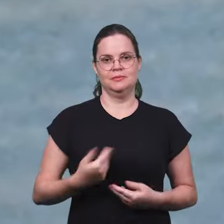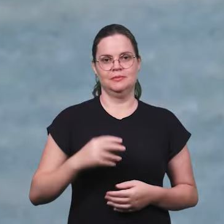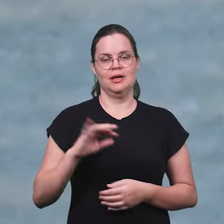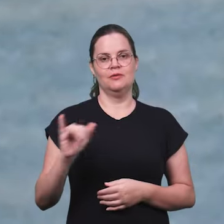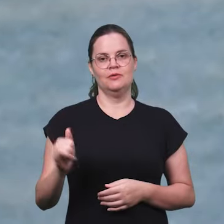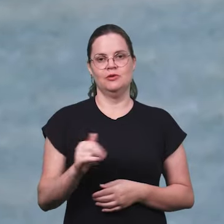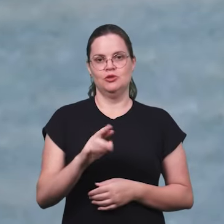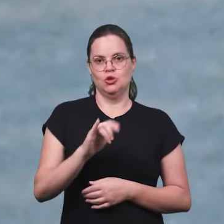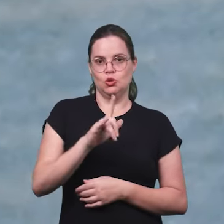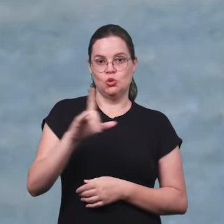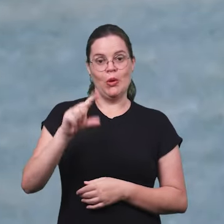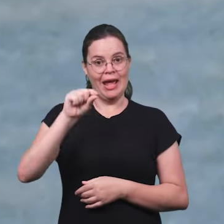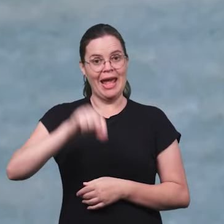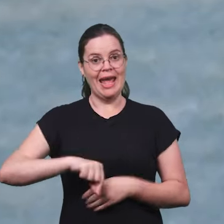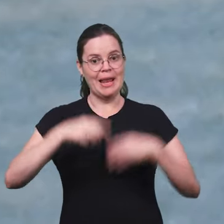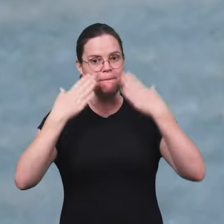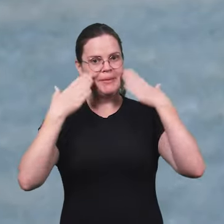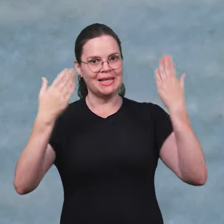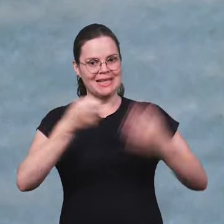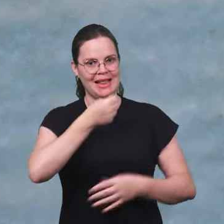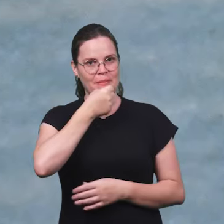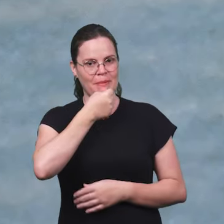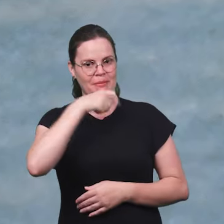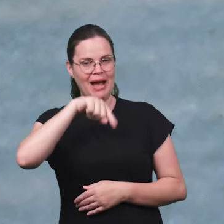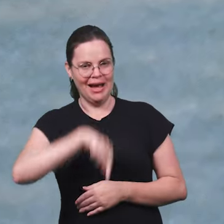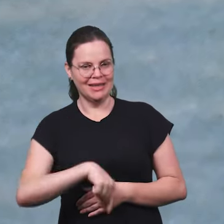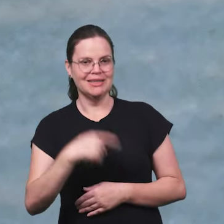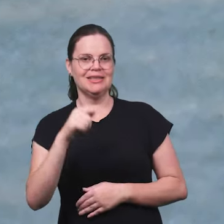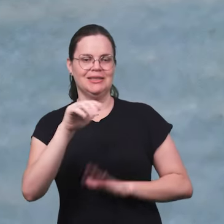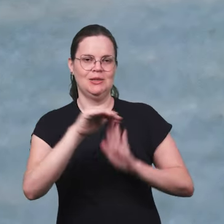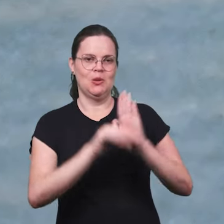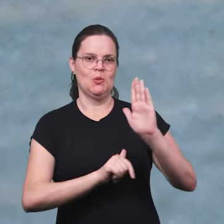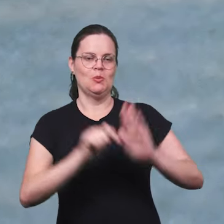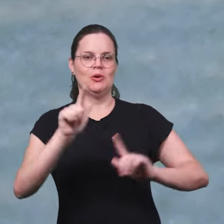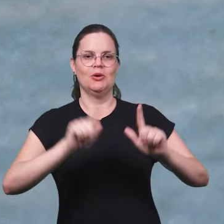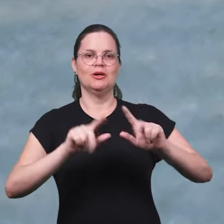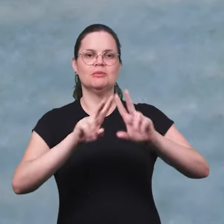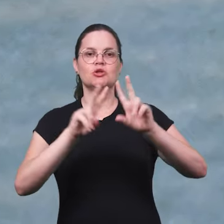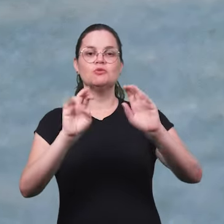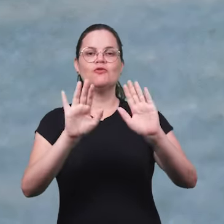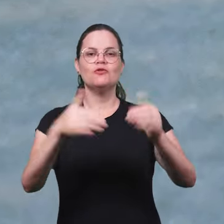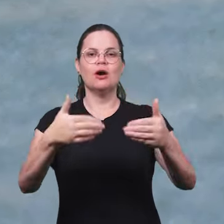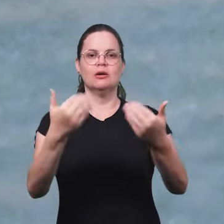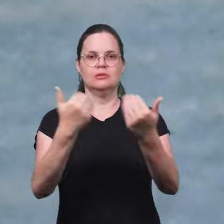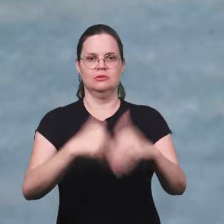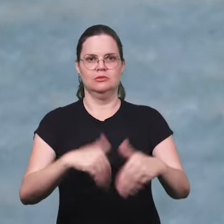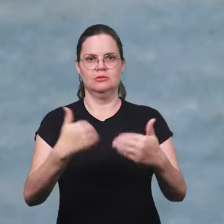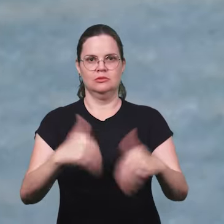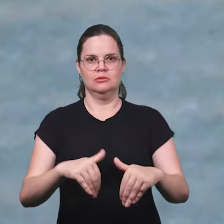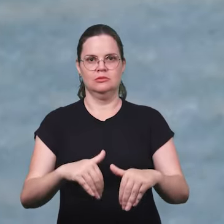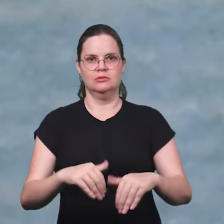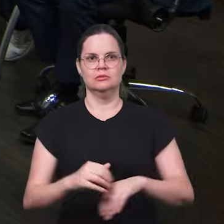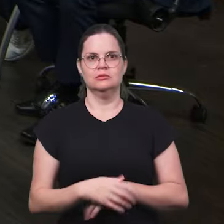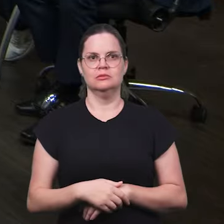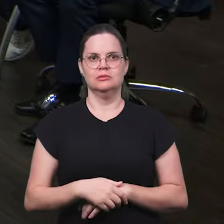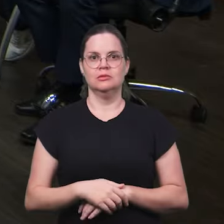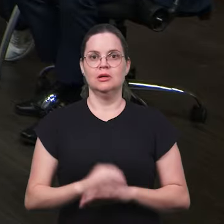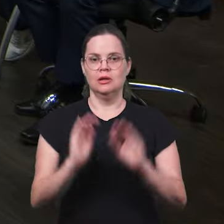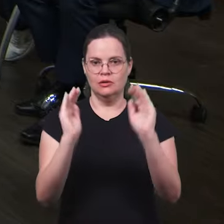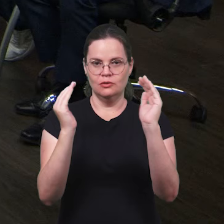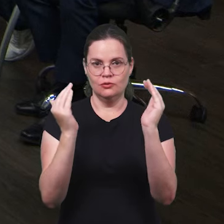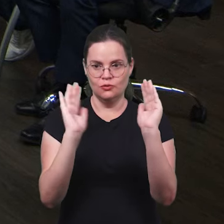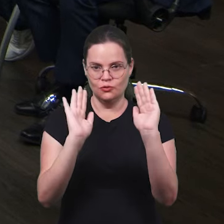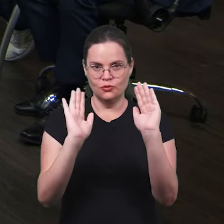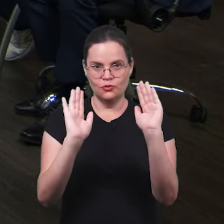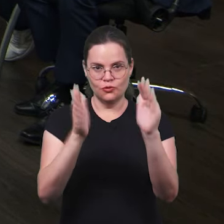ser apresentador aqui, ele tem um programa, né, Foco nos Concursos. Foco nos concursos ou no concurso? Foco nos